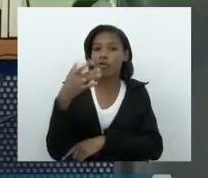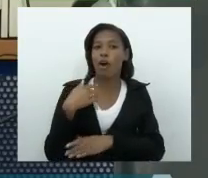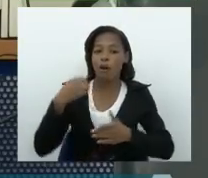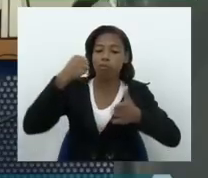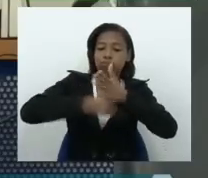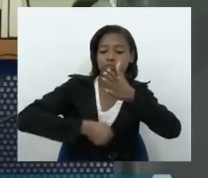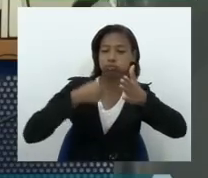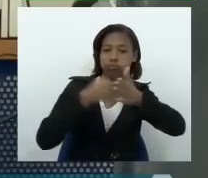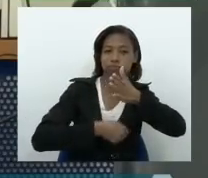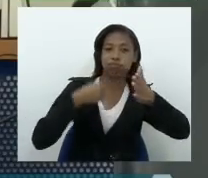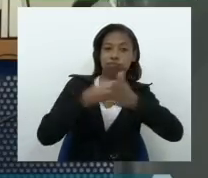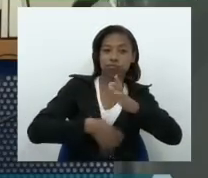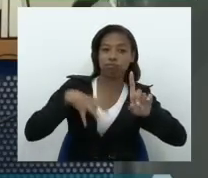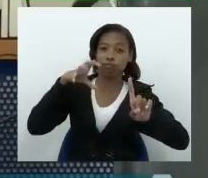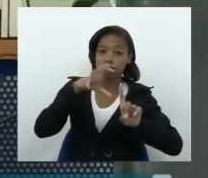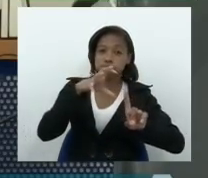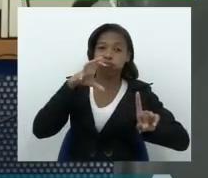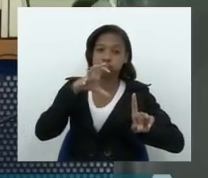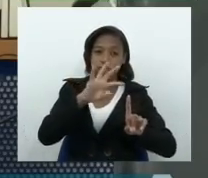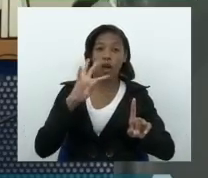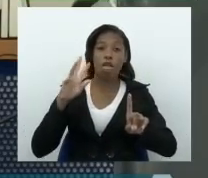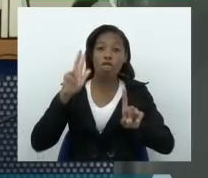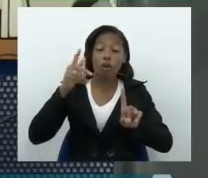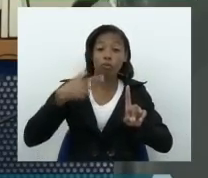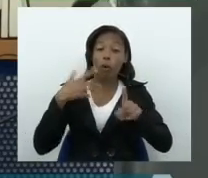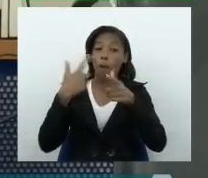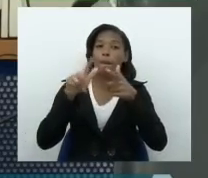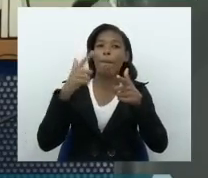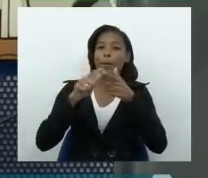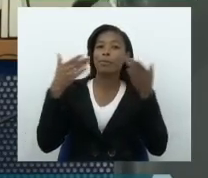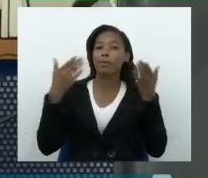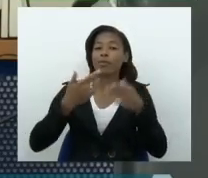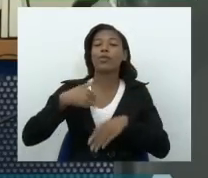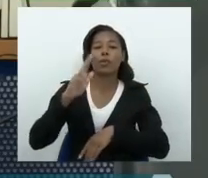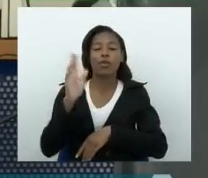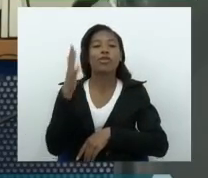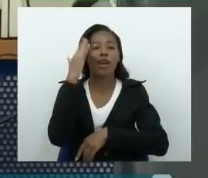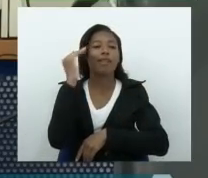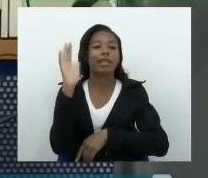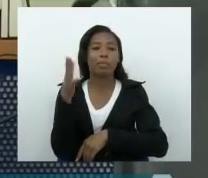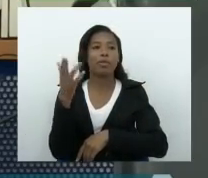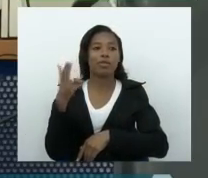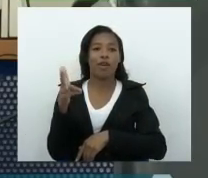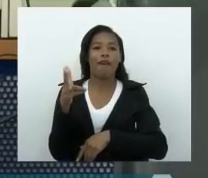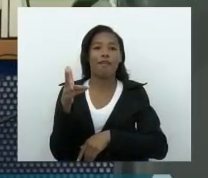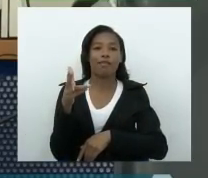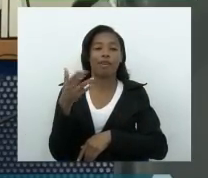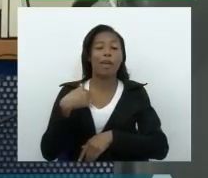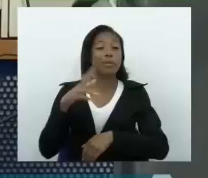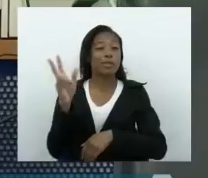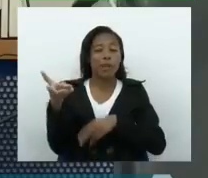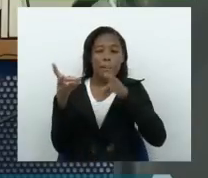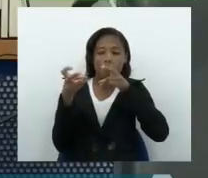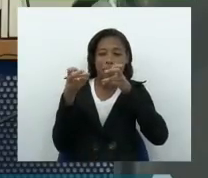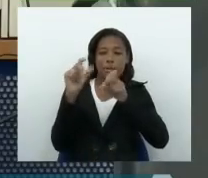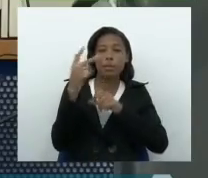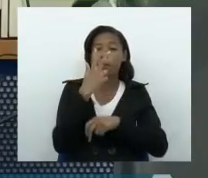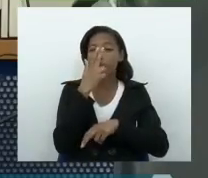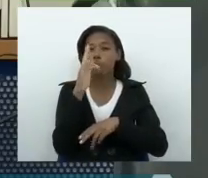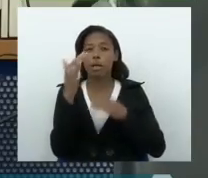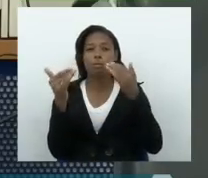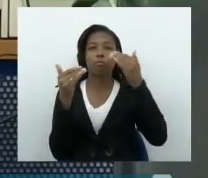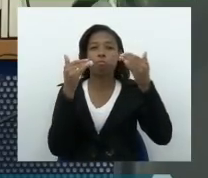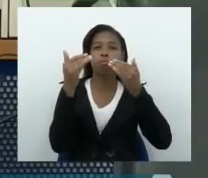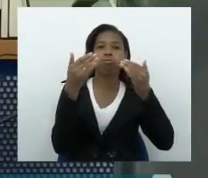enfrentei essa máquina, que nós sabemos o tamanho dela hoje, eu vejo que nós temos